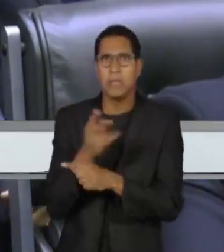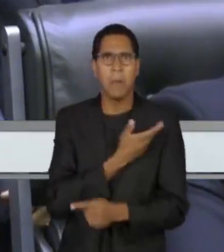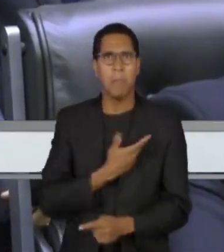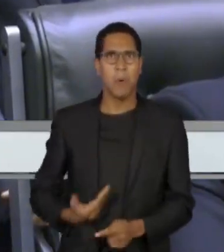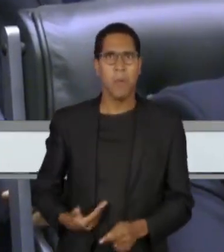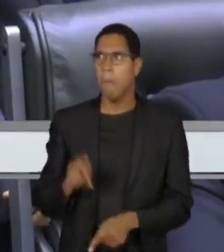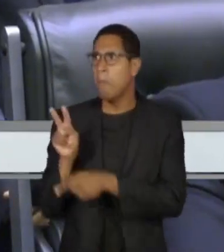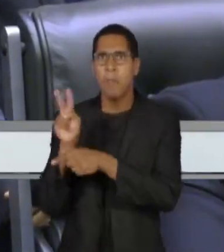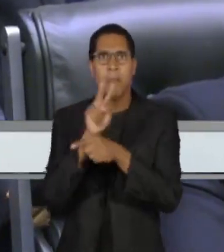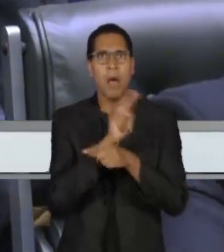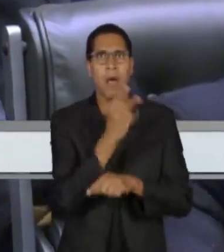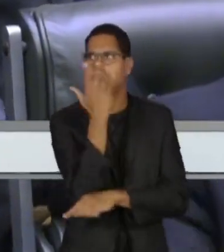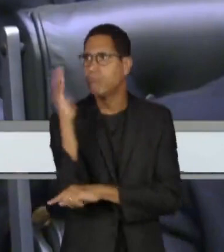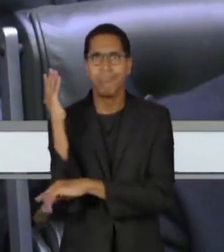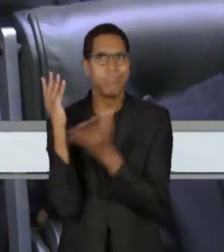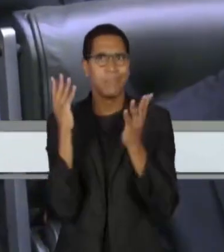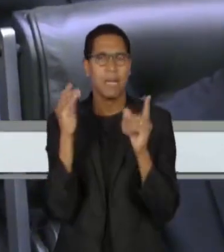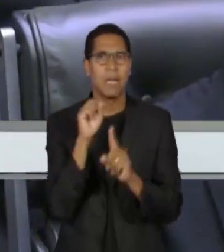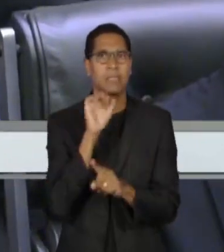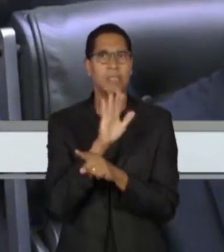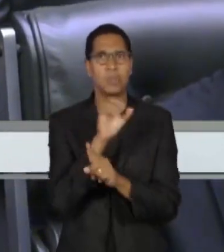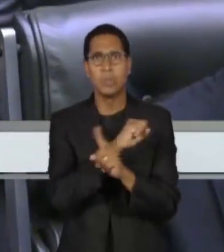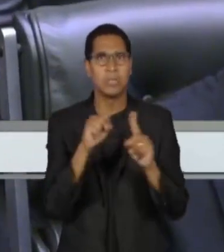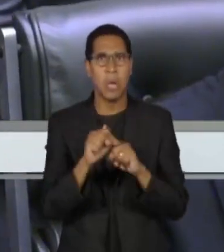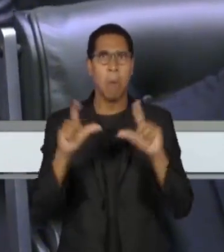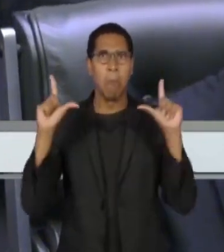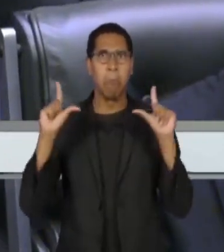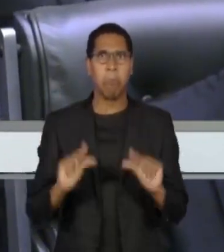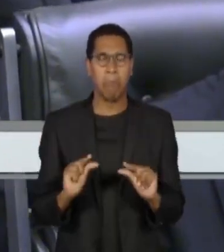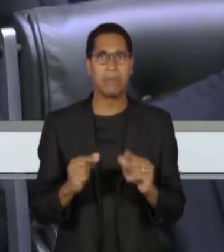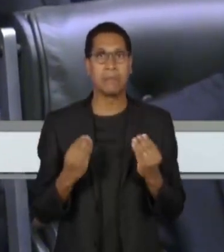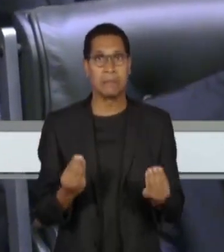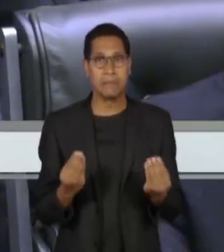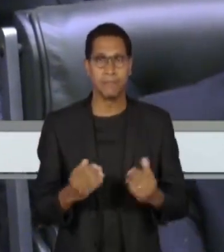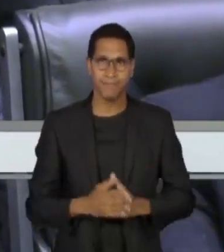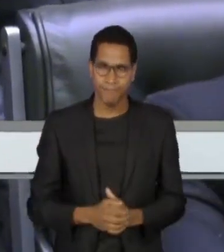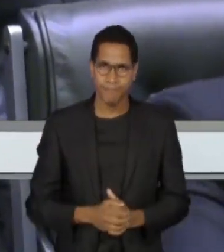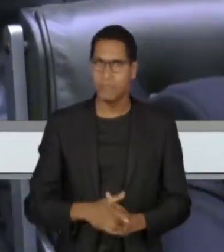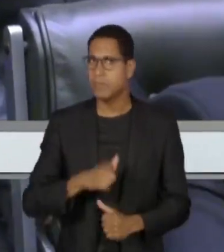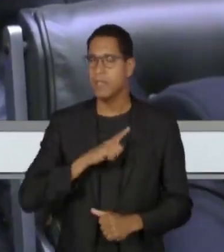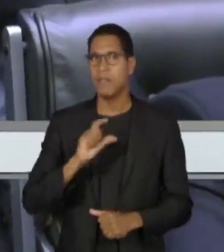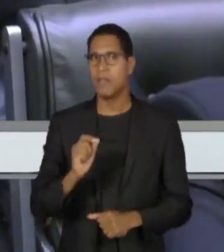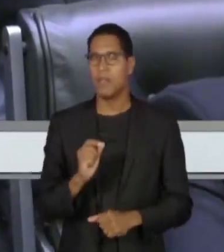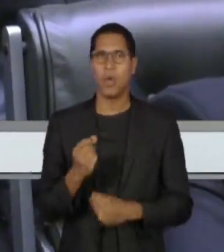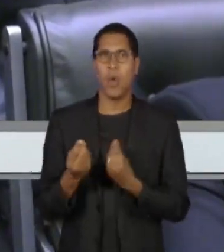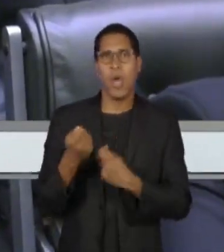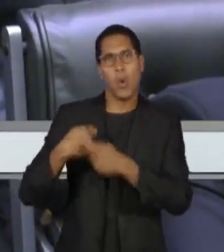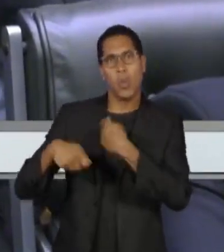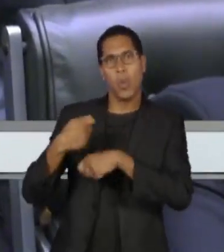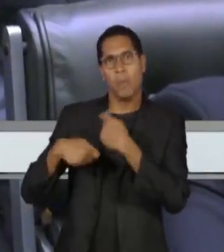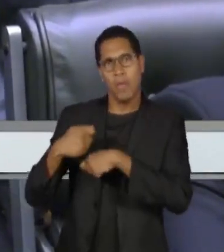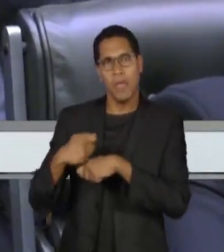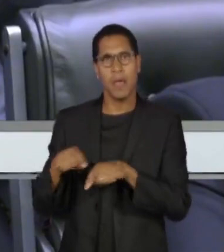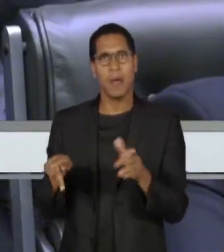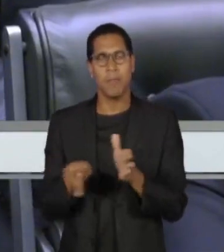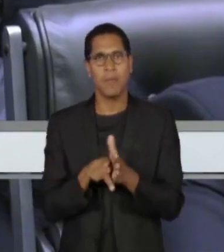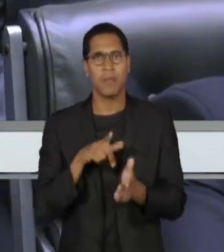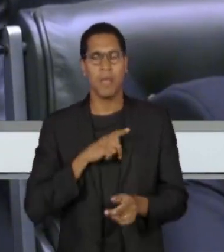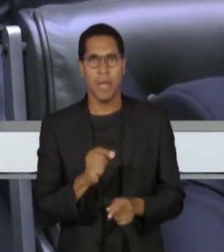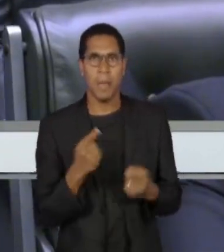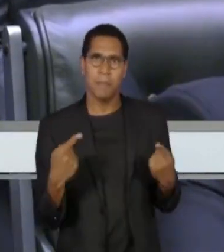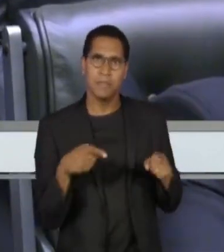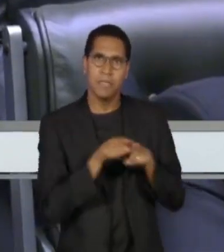às florestas e à assistência social, desorganizar a governança da economia, dos financiamentos